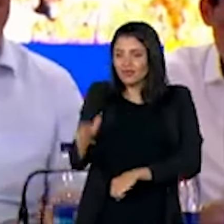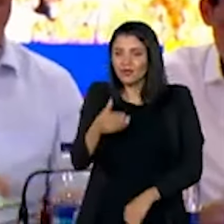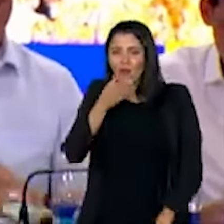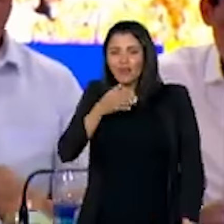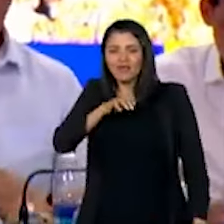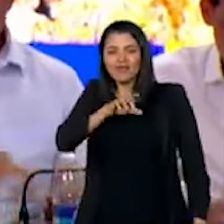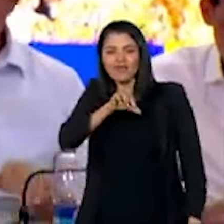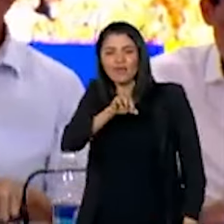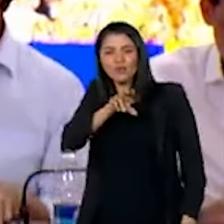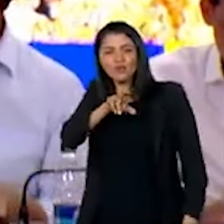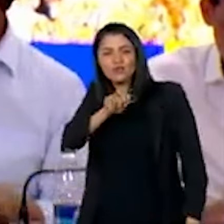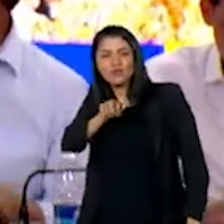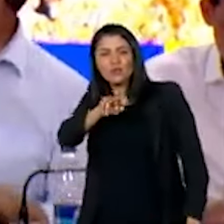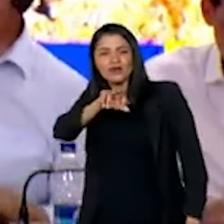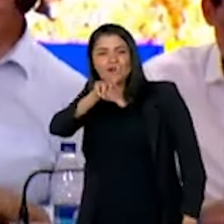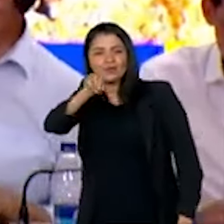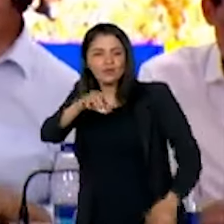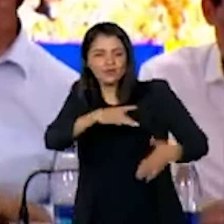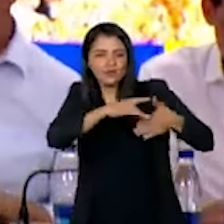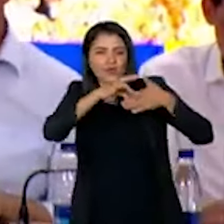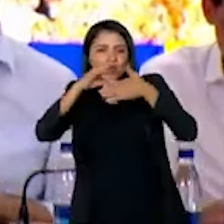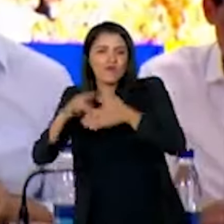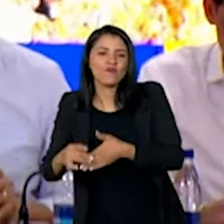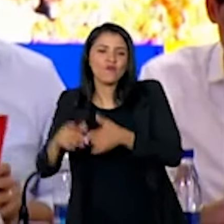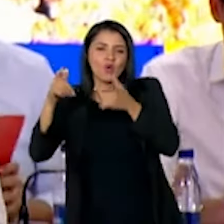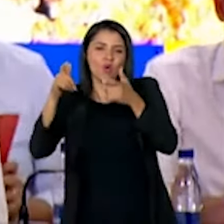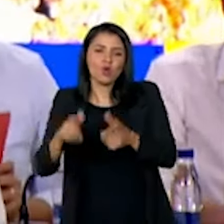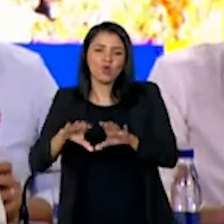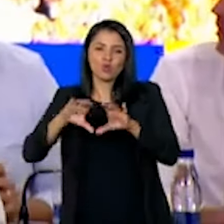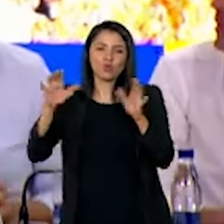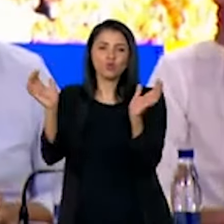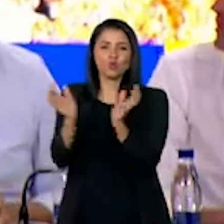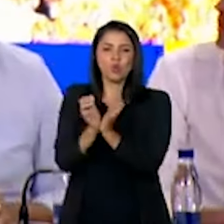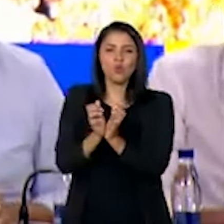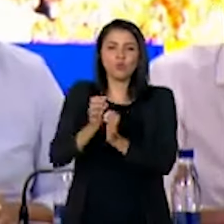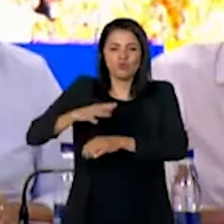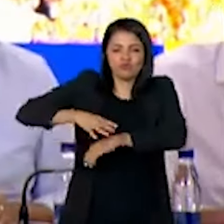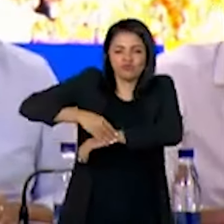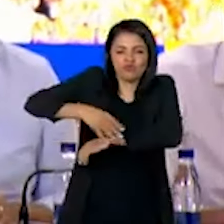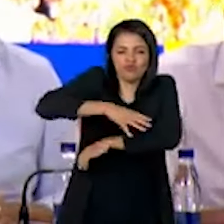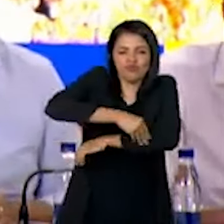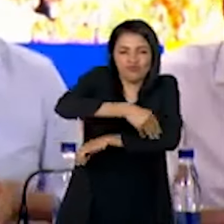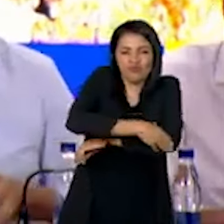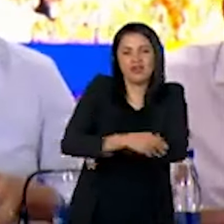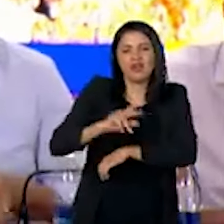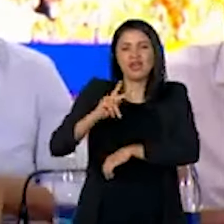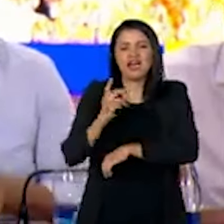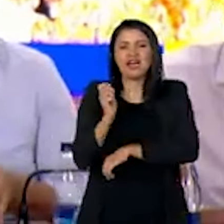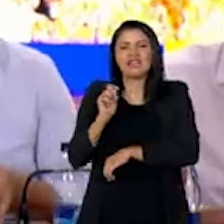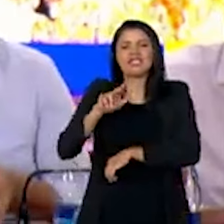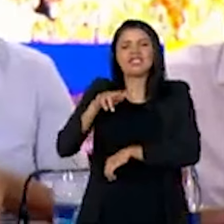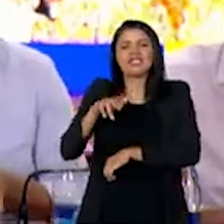levou naquela colônia de rancenianos. Ah.